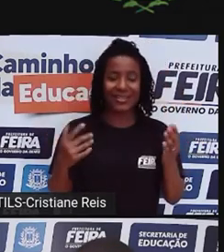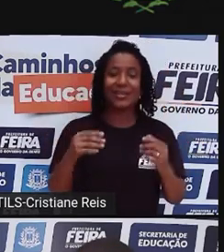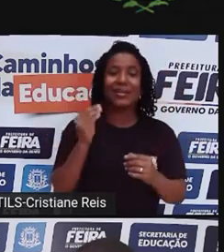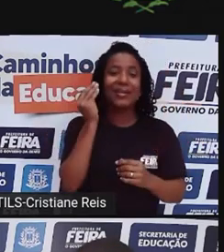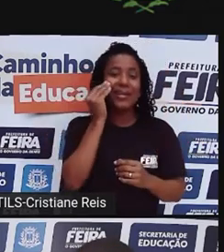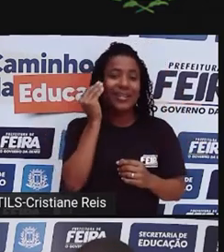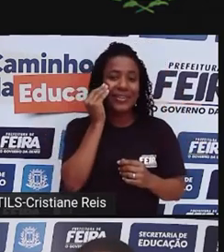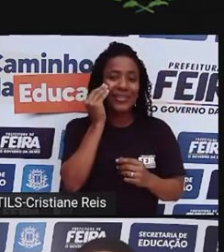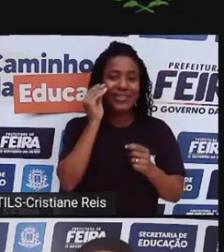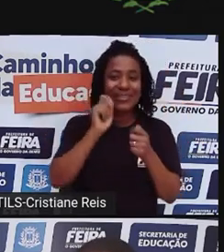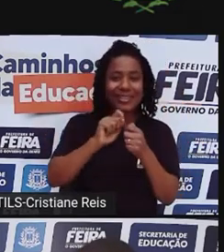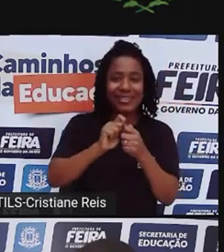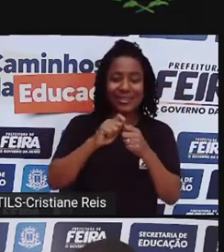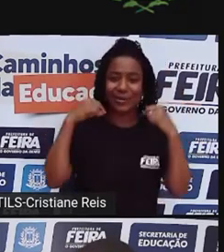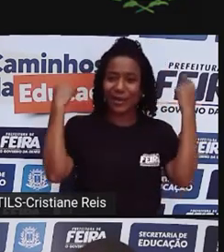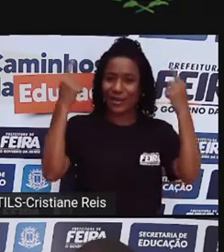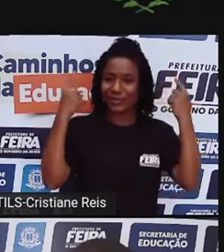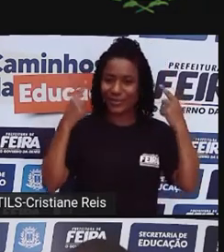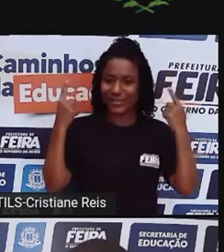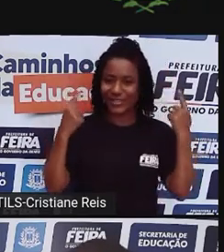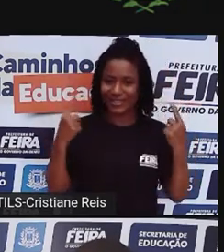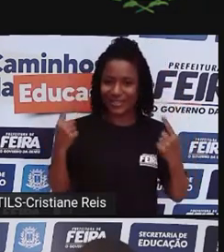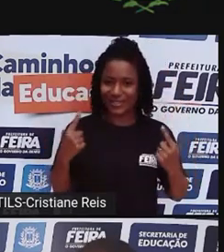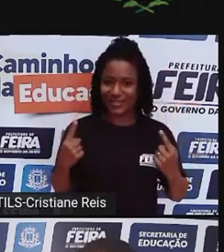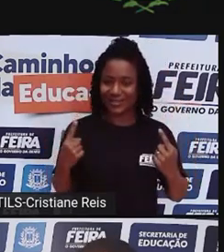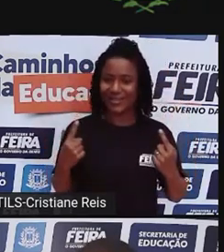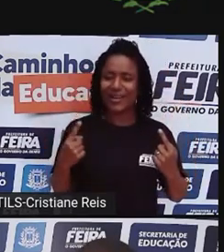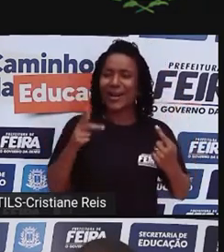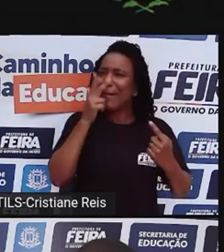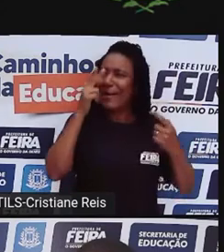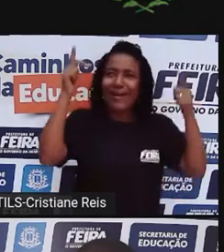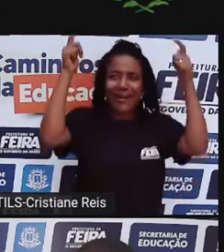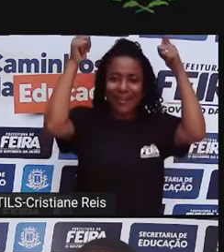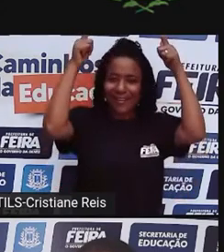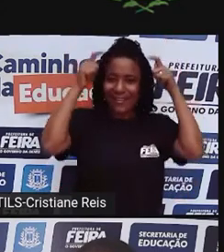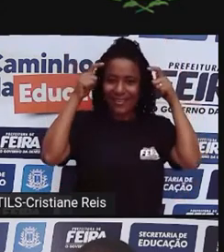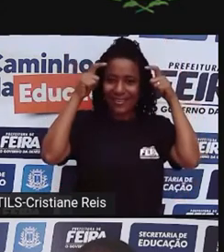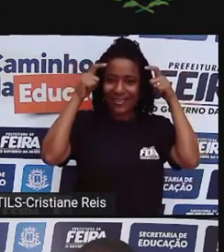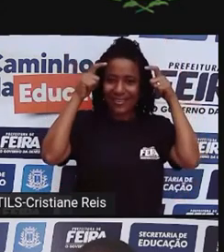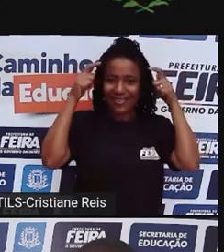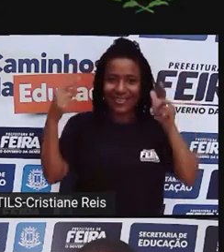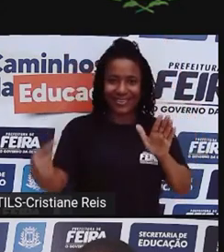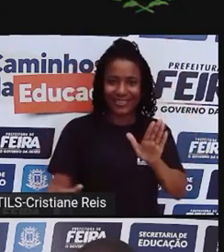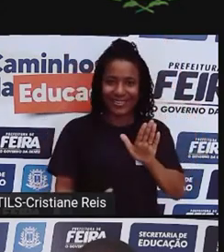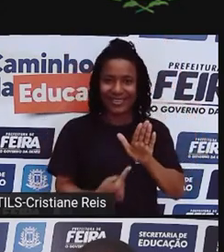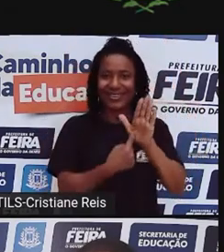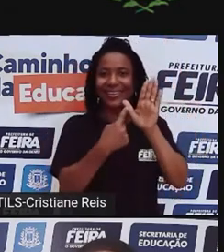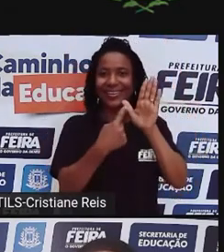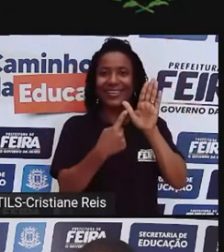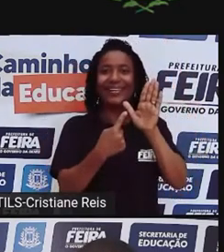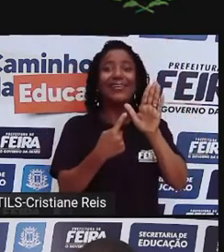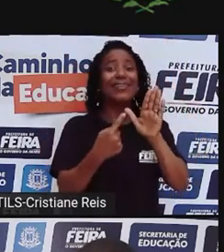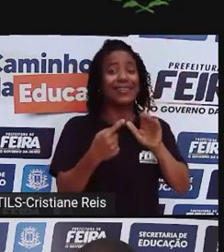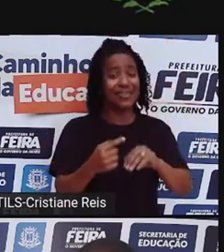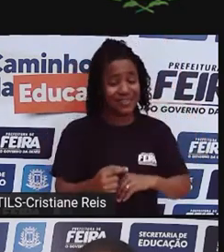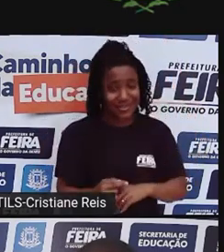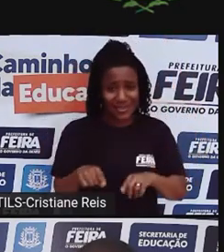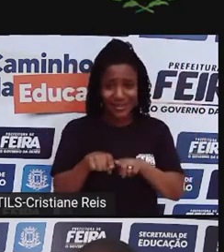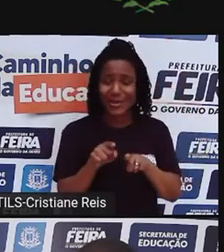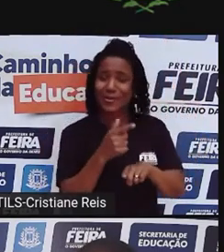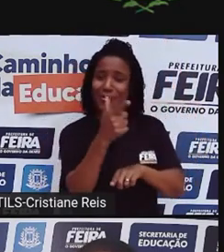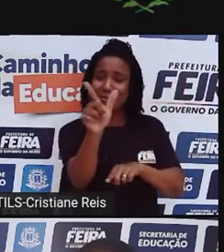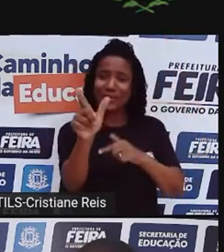por um alisamento. Então, pensa como aquilo me afetou e afetou tantas mulheres ver